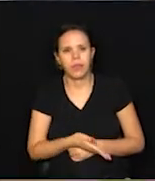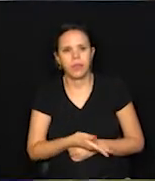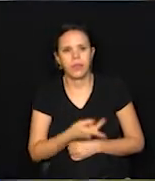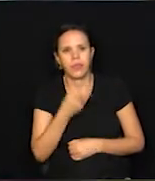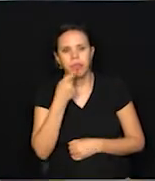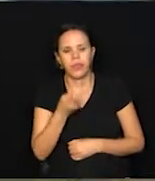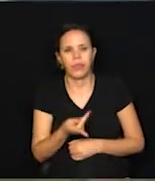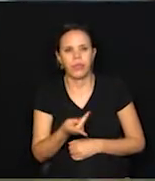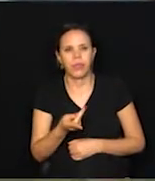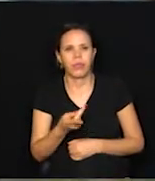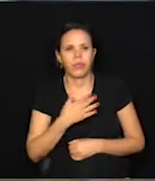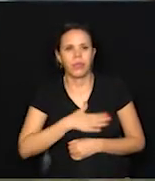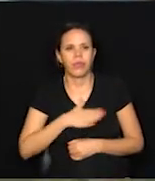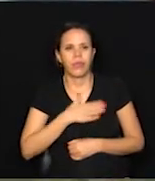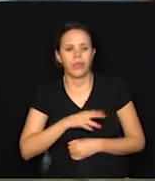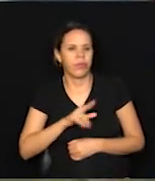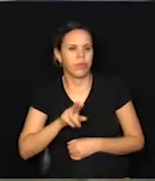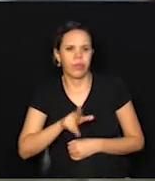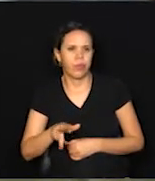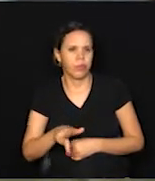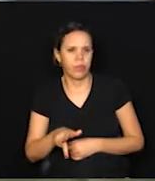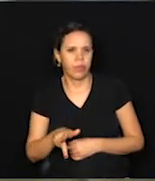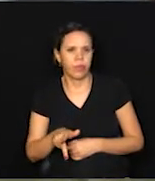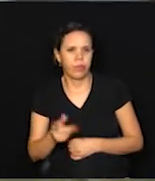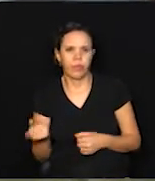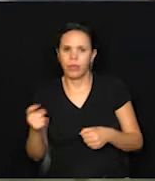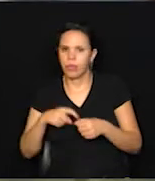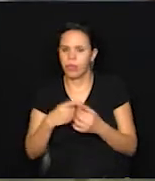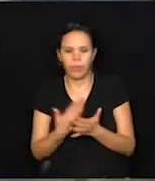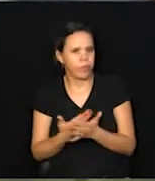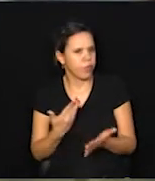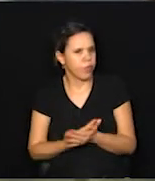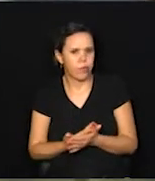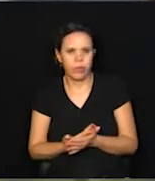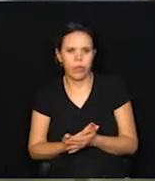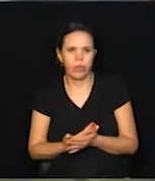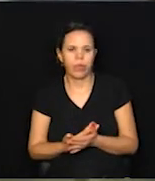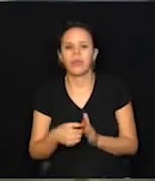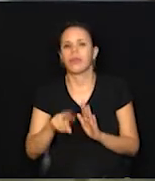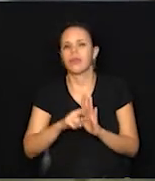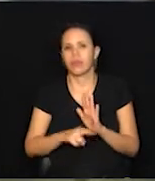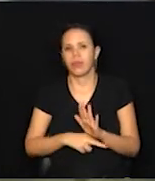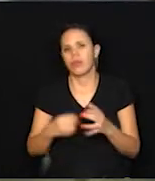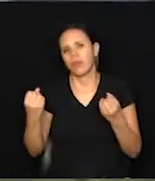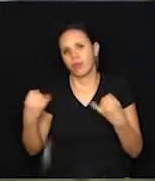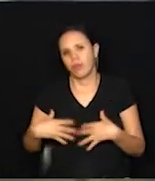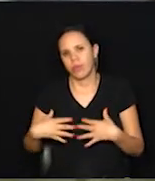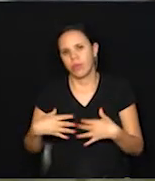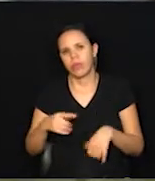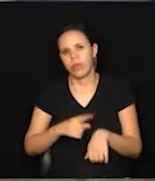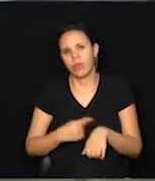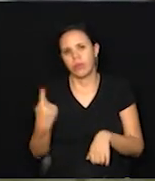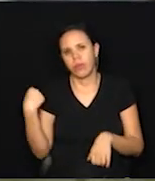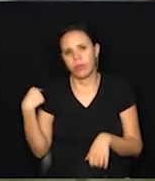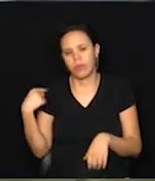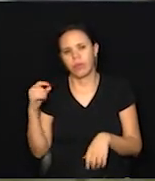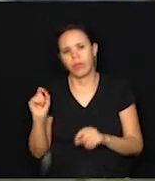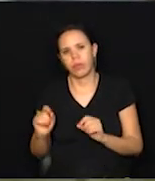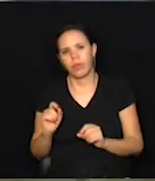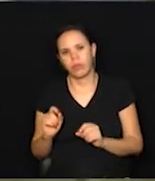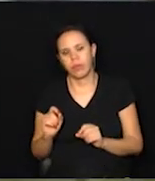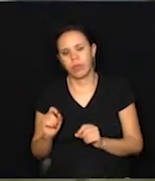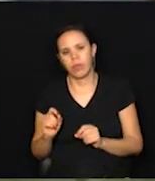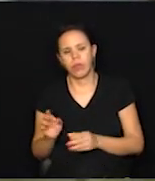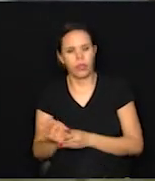que é tranquilo. Não é tranquilo voltar às aulas. Mesmo com o protocolo, e ela explicou naquele momento que o